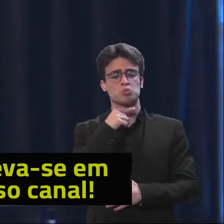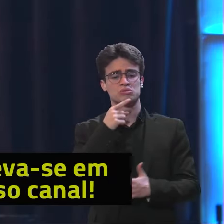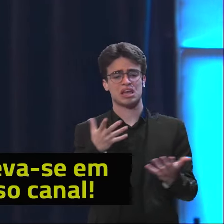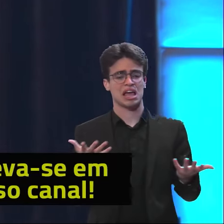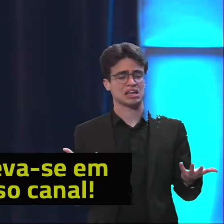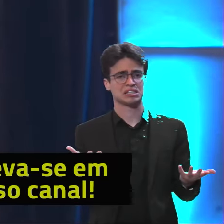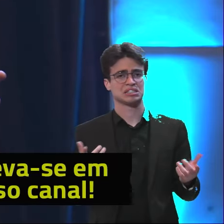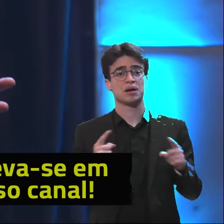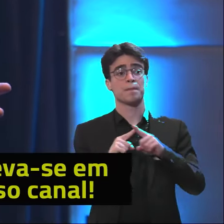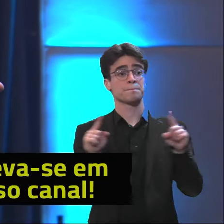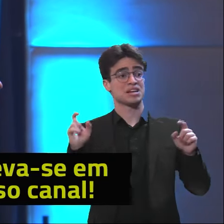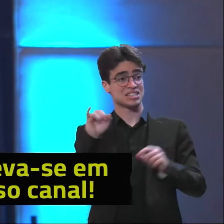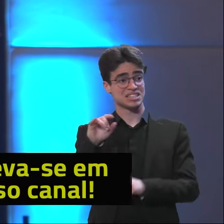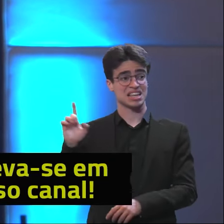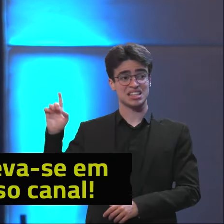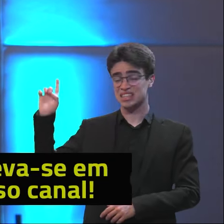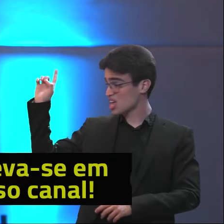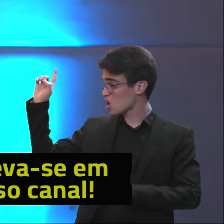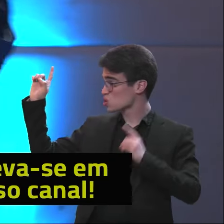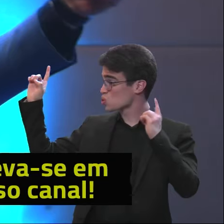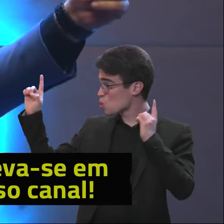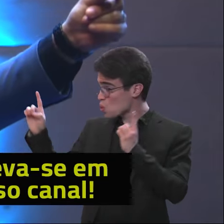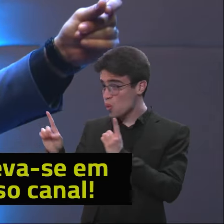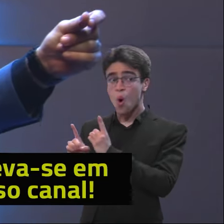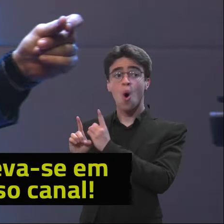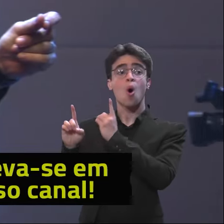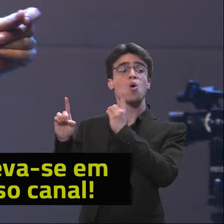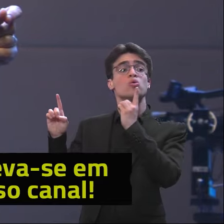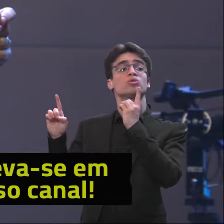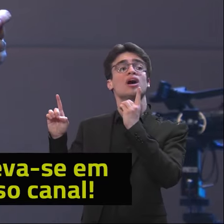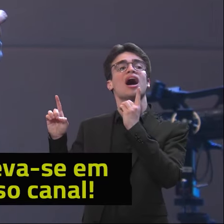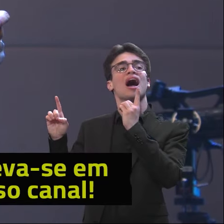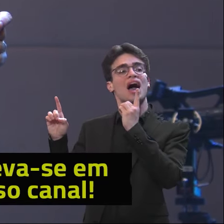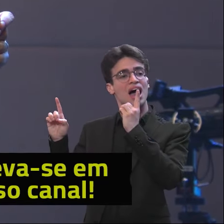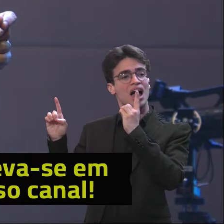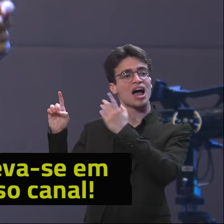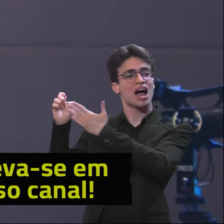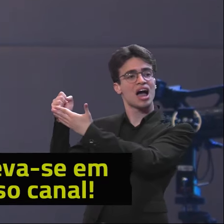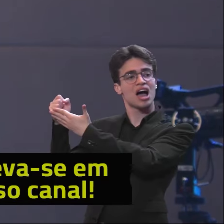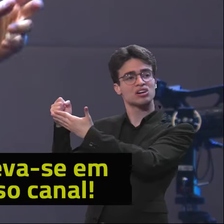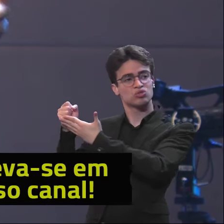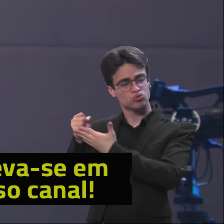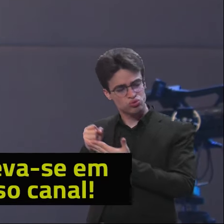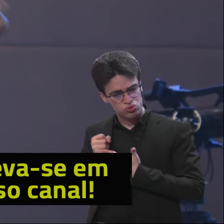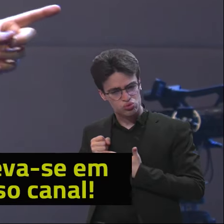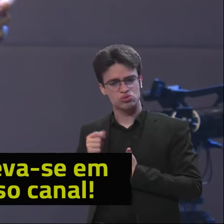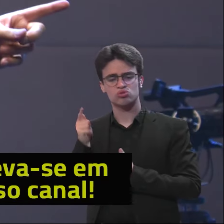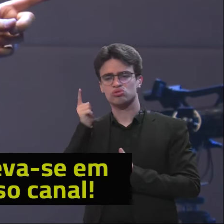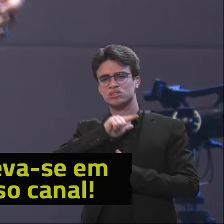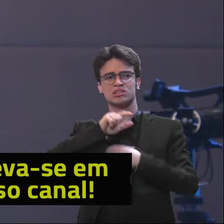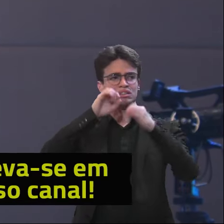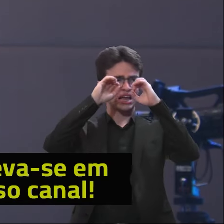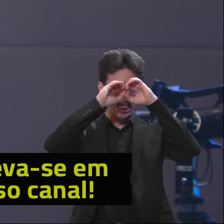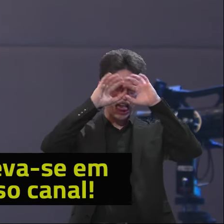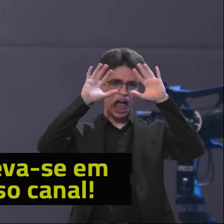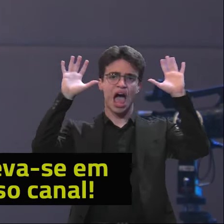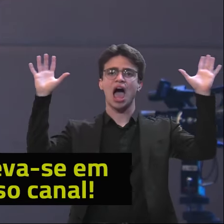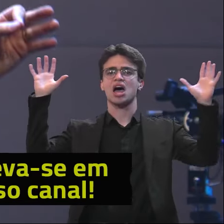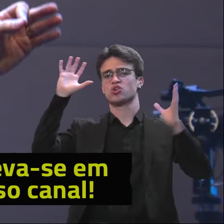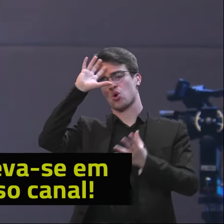com Deus acontecem, ele abre o nosso entendimento. Ele nos faz perceber coisas que não